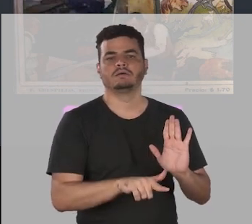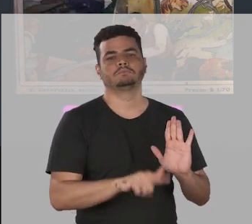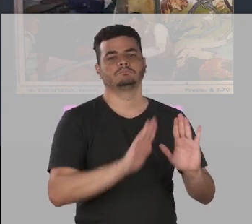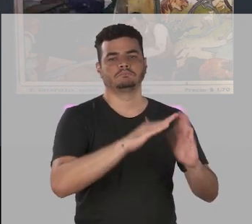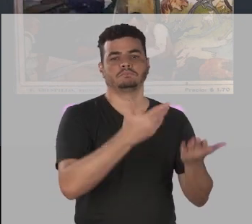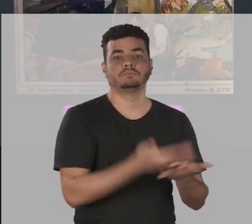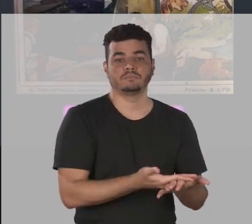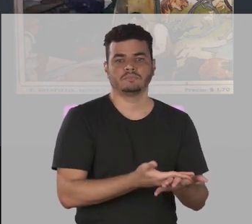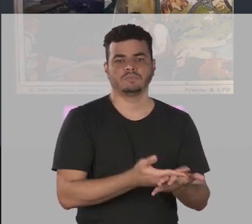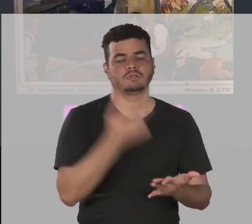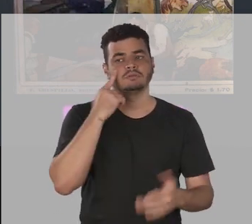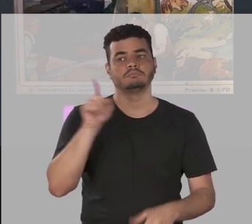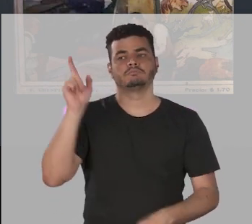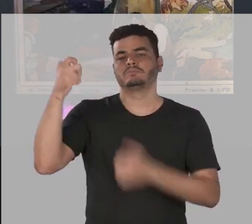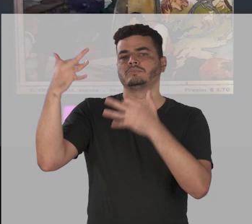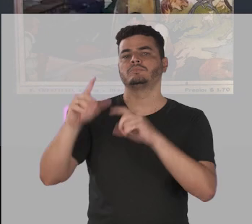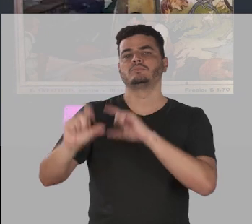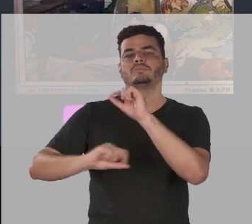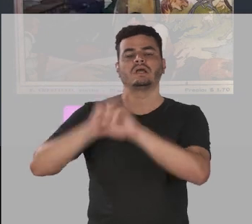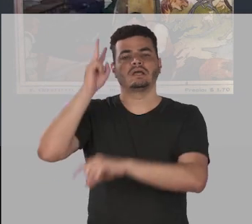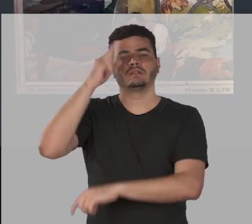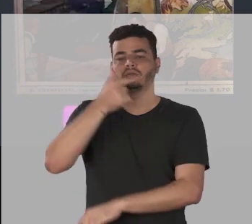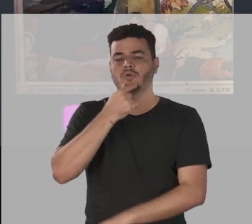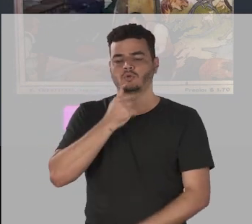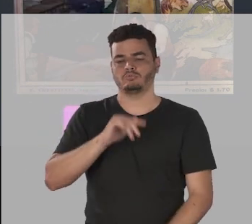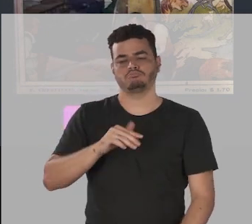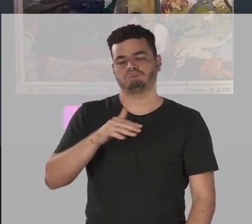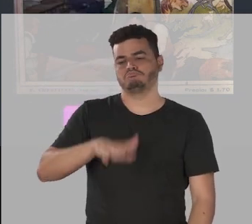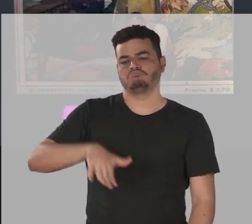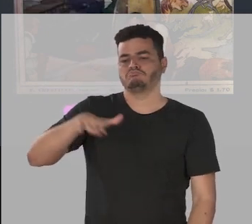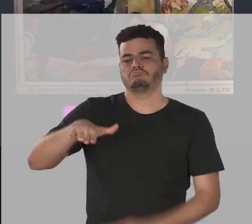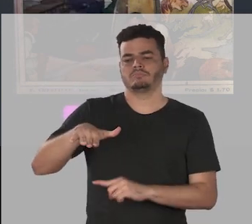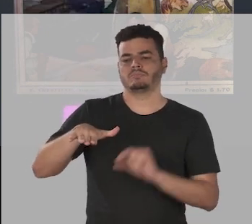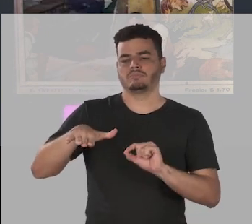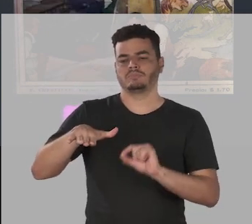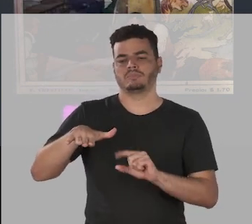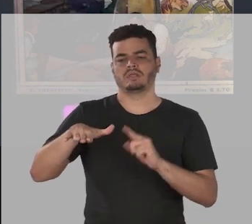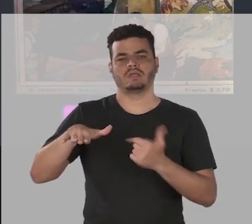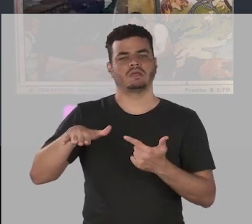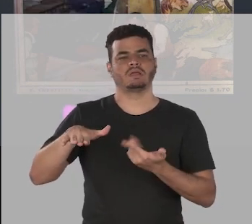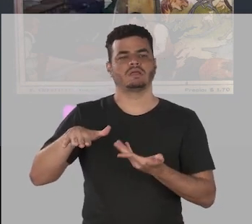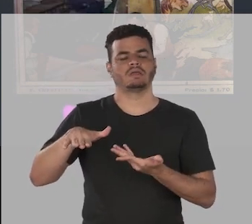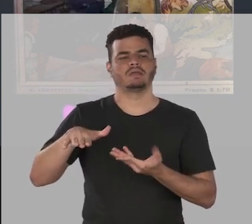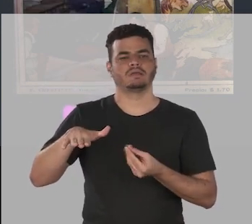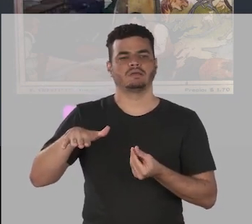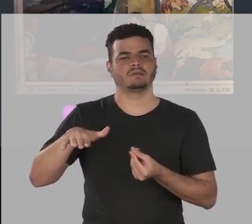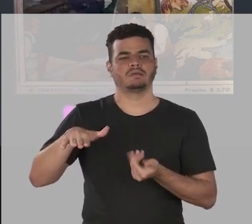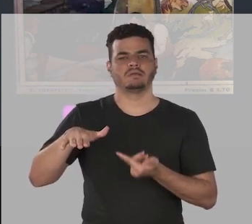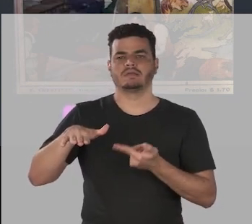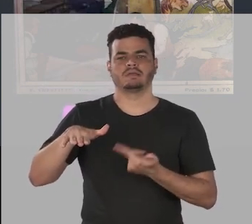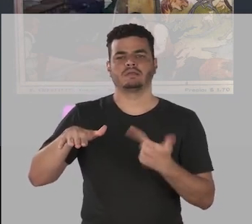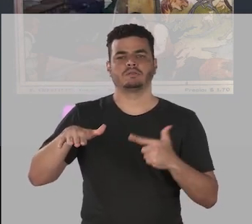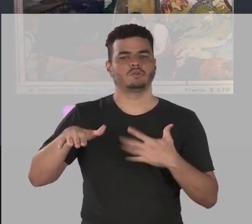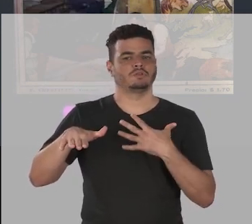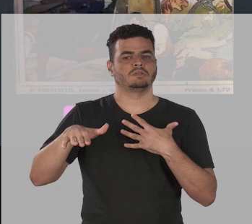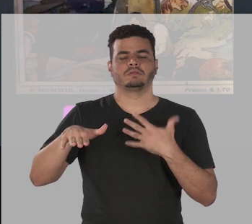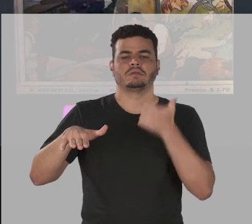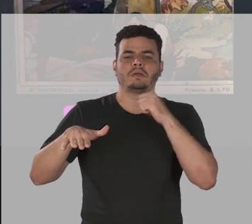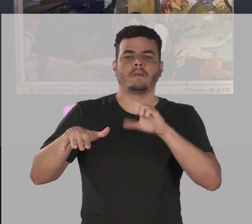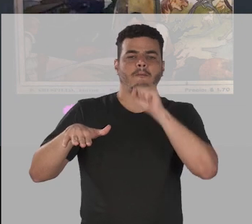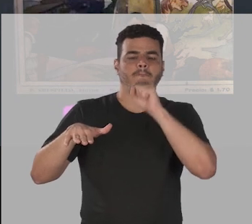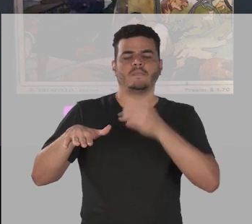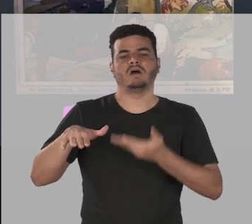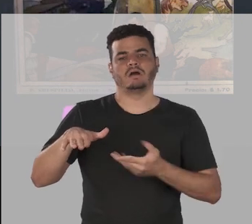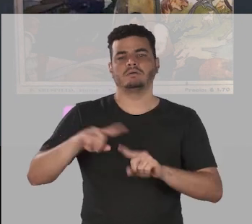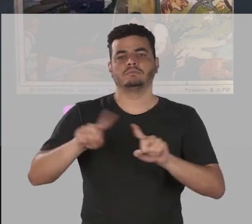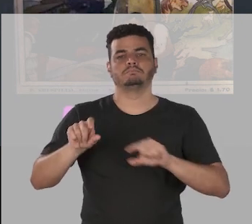de Educação. E é uma novela que conta a história de uma criança que fica sem mãe. Então,